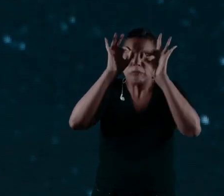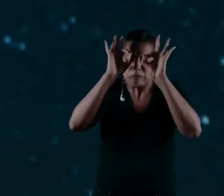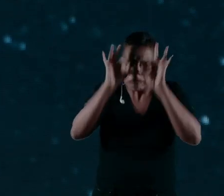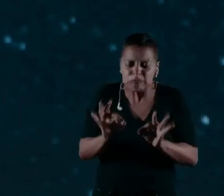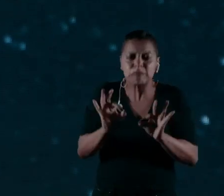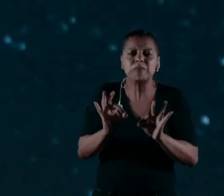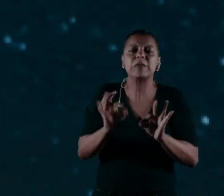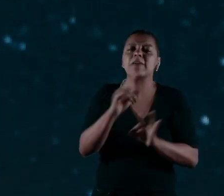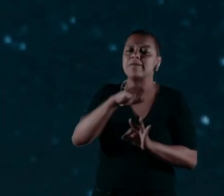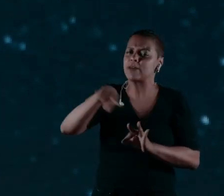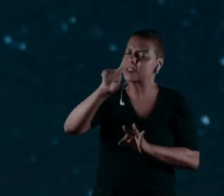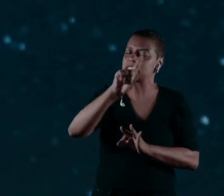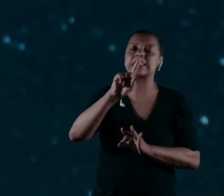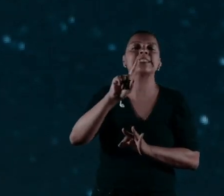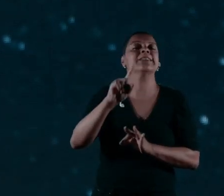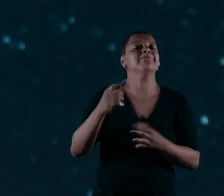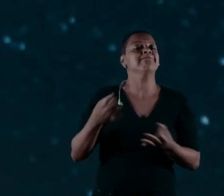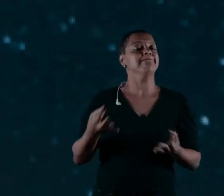de caráter.